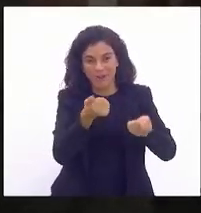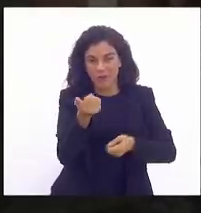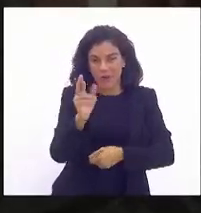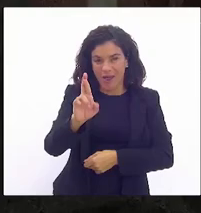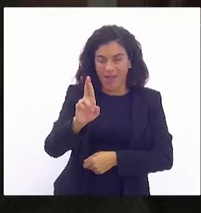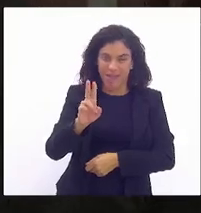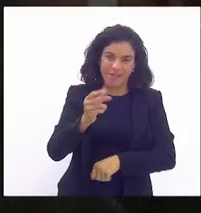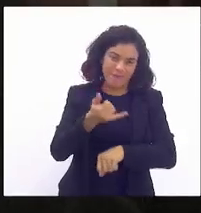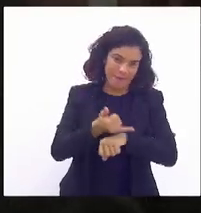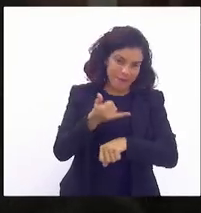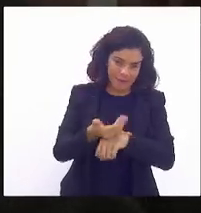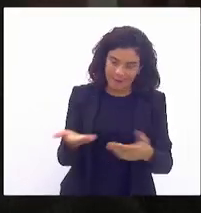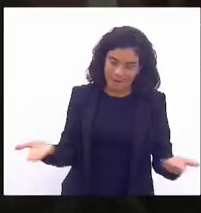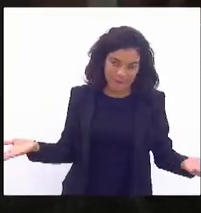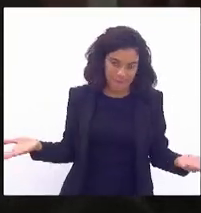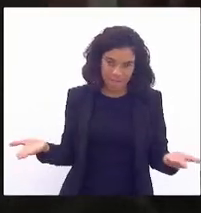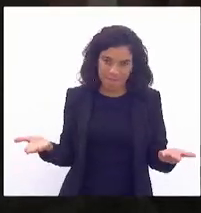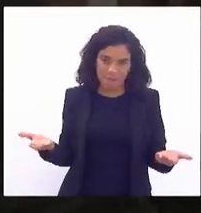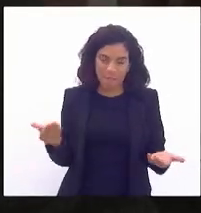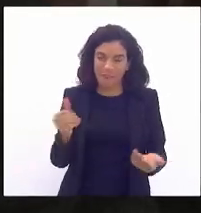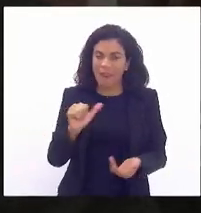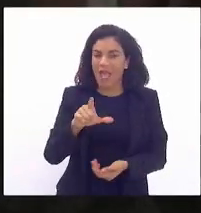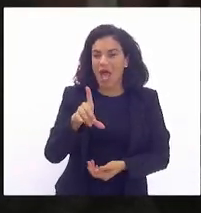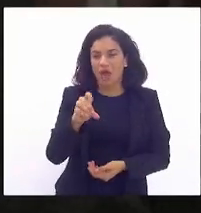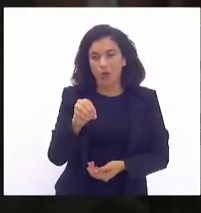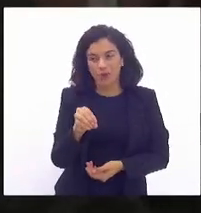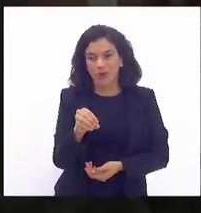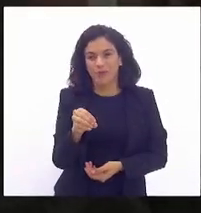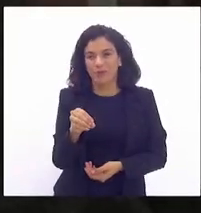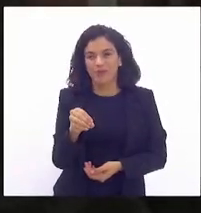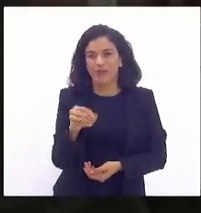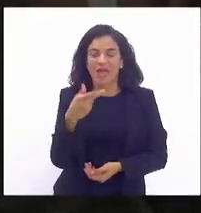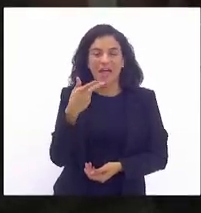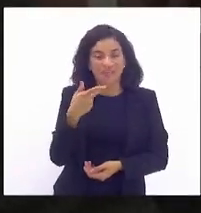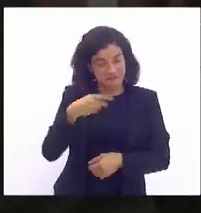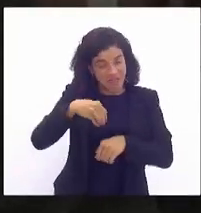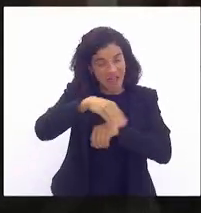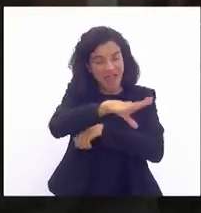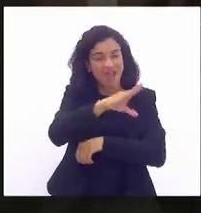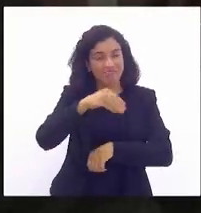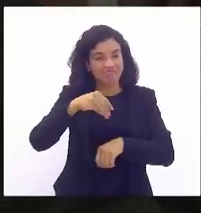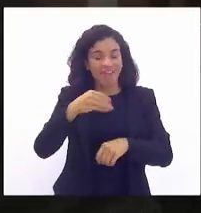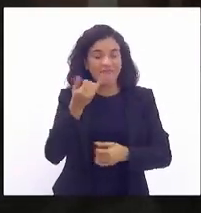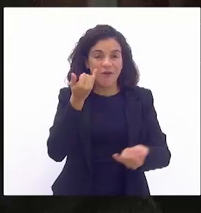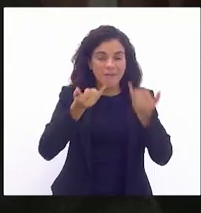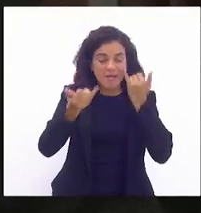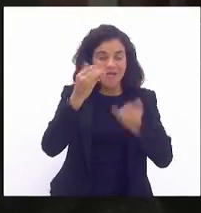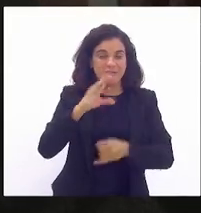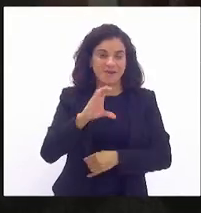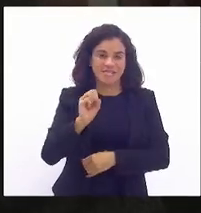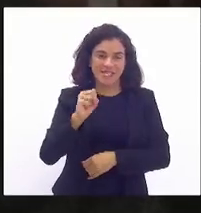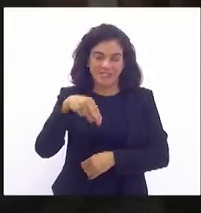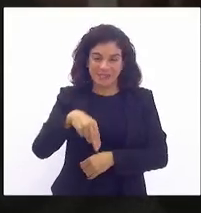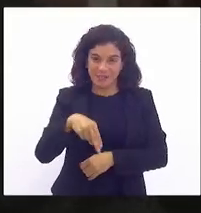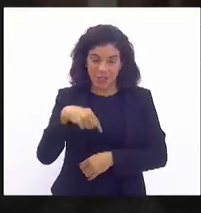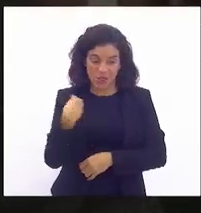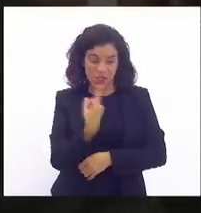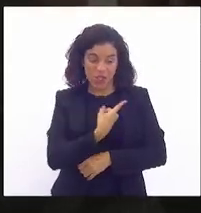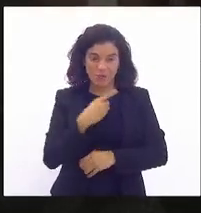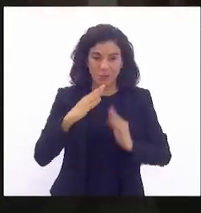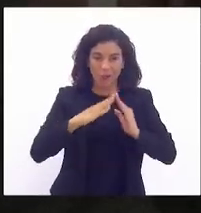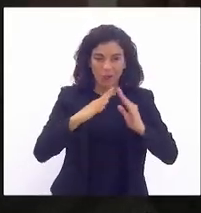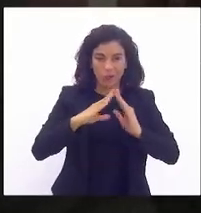Redonda. Infelizmente, seu Aldo, o senhor leva essa resposta para a CSN, que nós, como moradores, como cidadãos de Volta